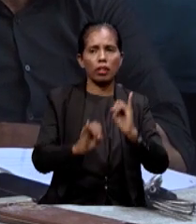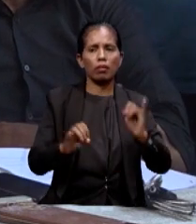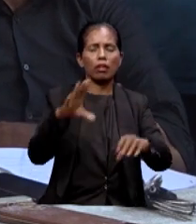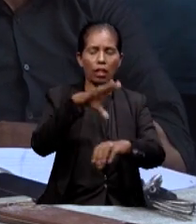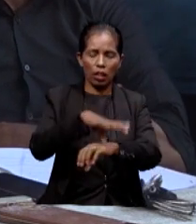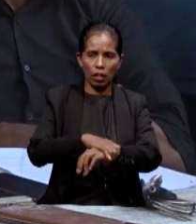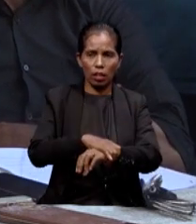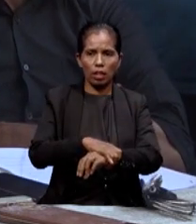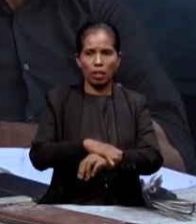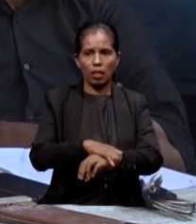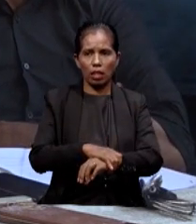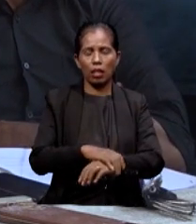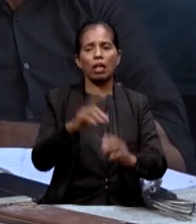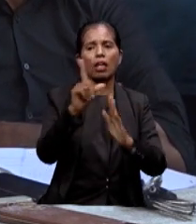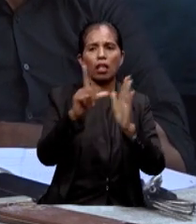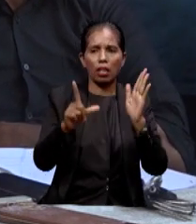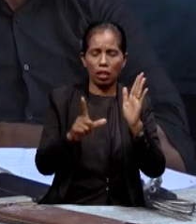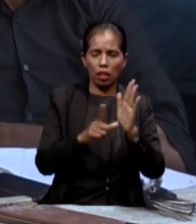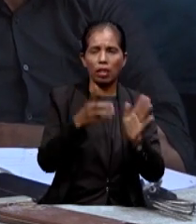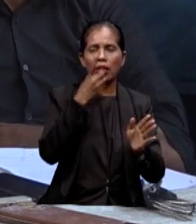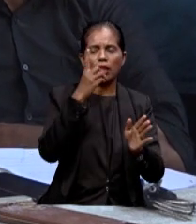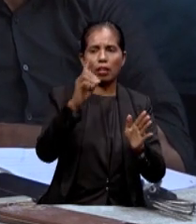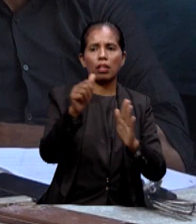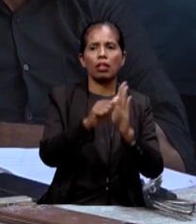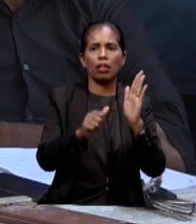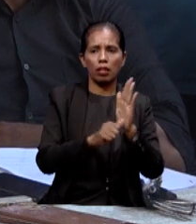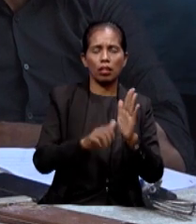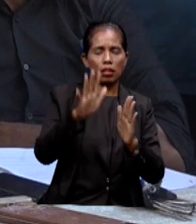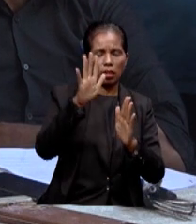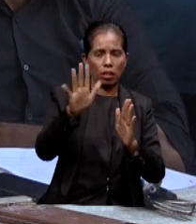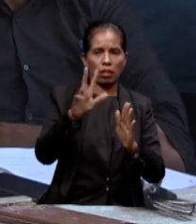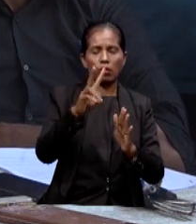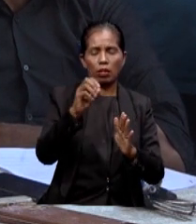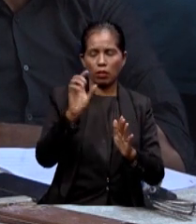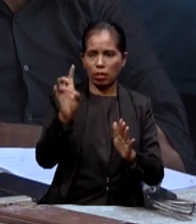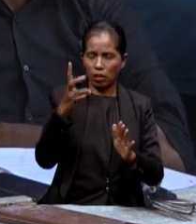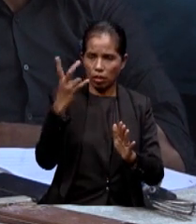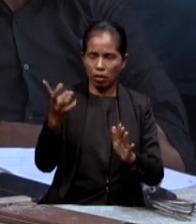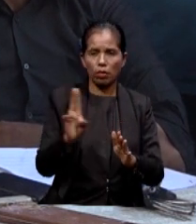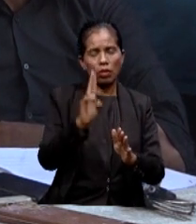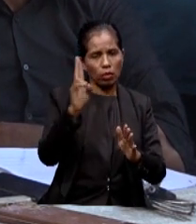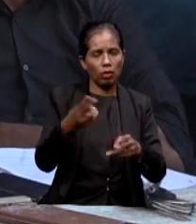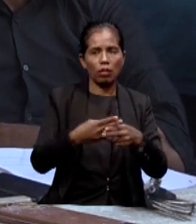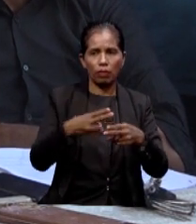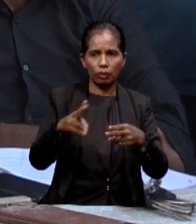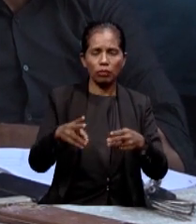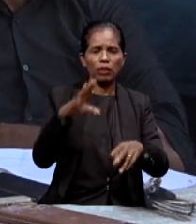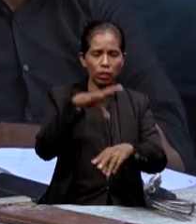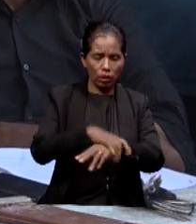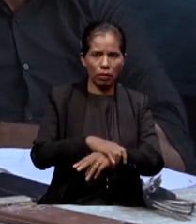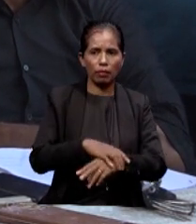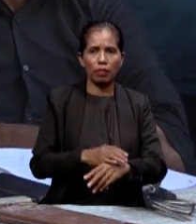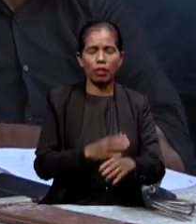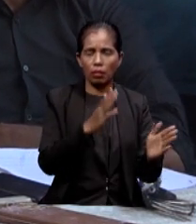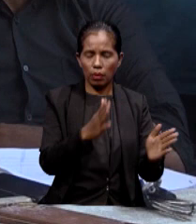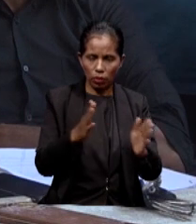prosesu. Lei deklaraten ya artigo 5 2017 dia angkatak nabe mugu sama rangkas ten serkar ba